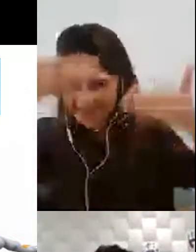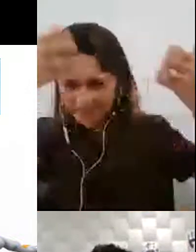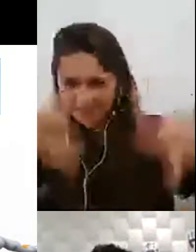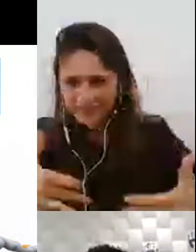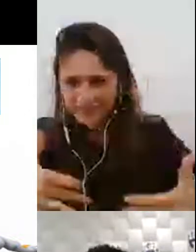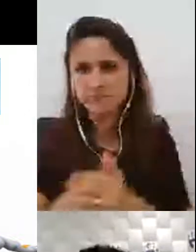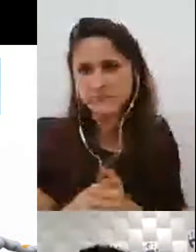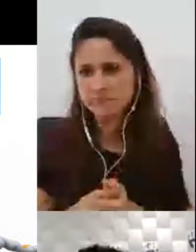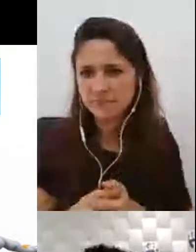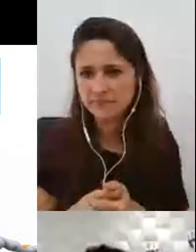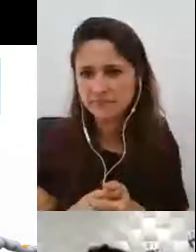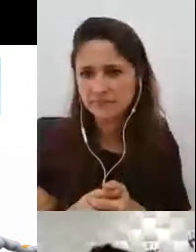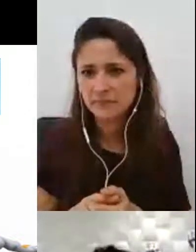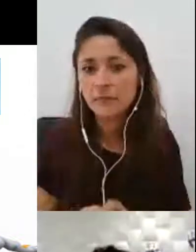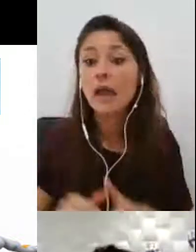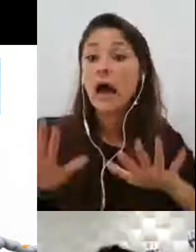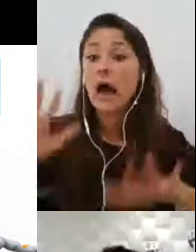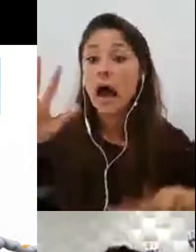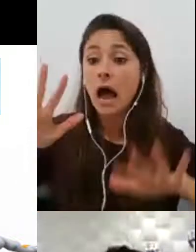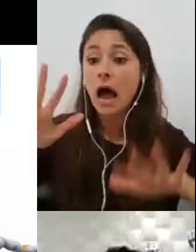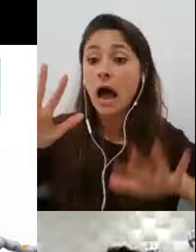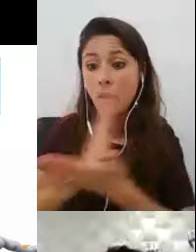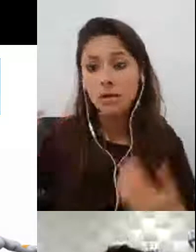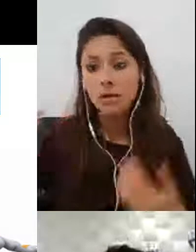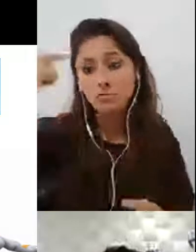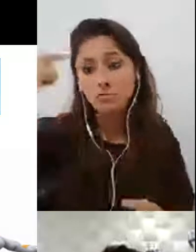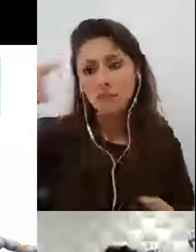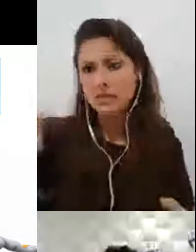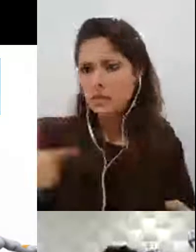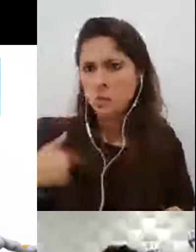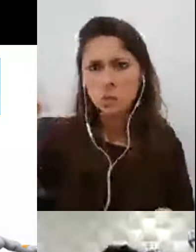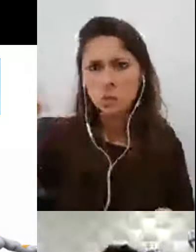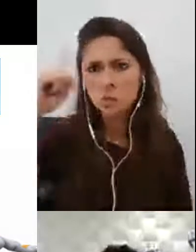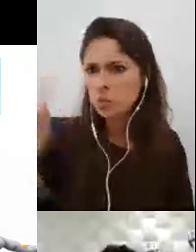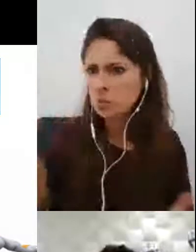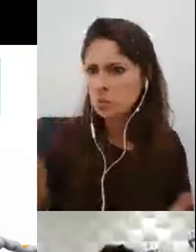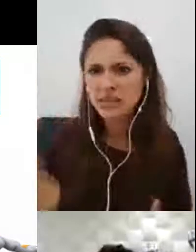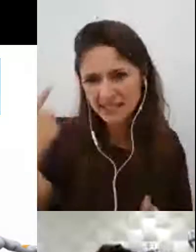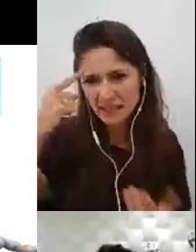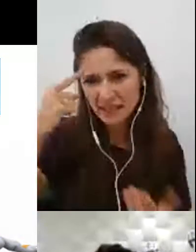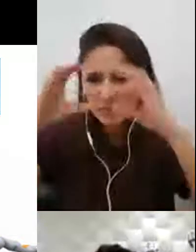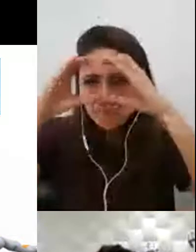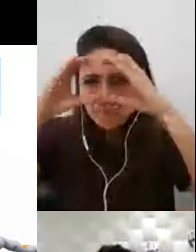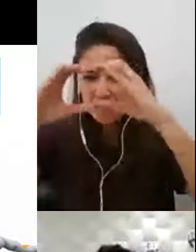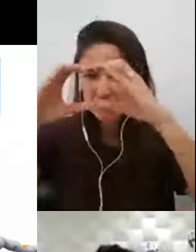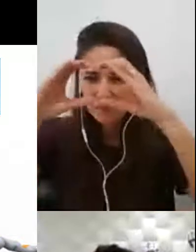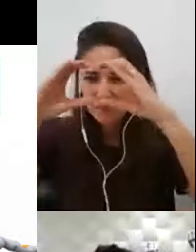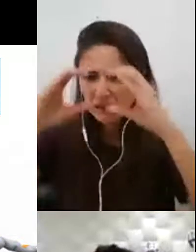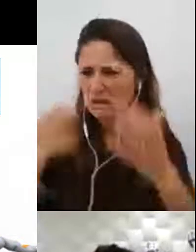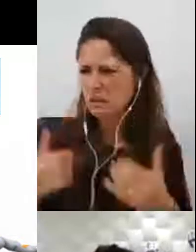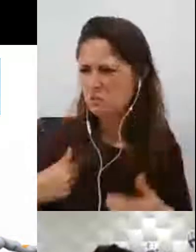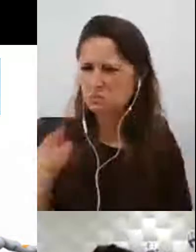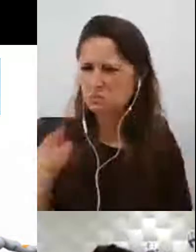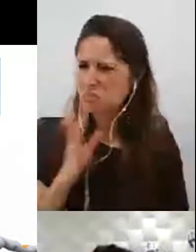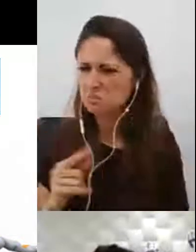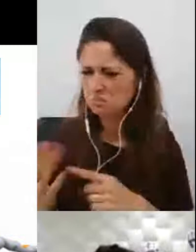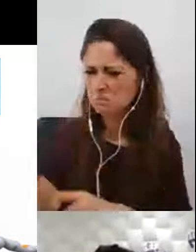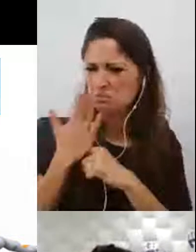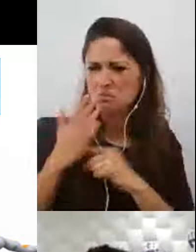realidade aumentada, eu não conheço a característica de uma realidade aumentada, para que serve, quais são os benefícios que me traz todo